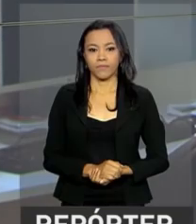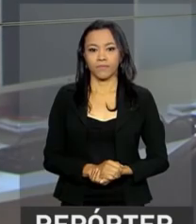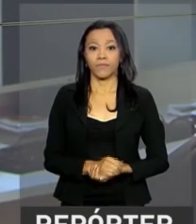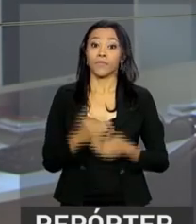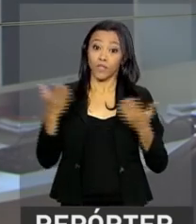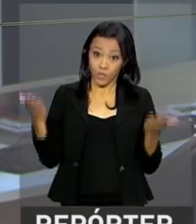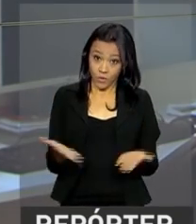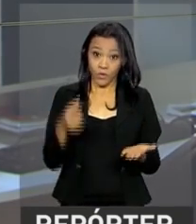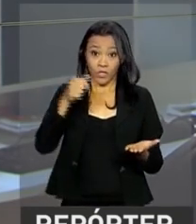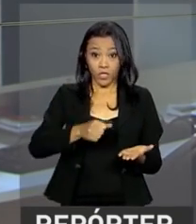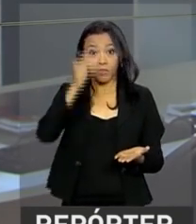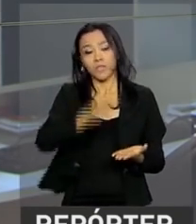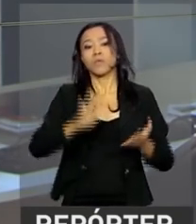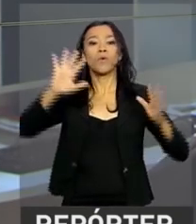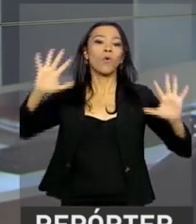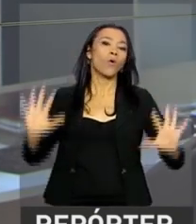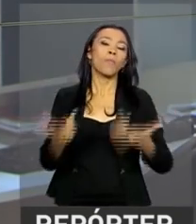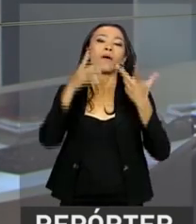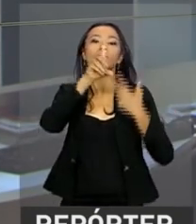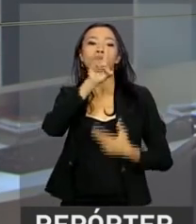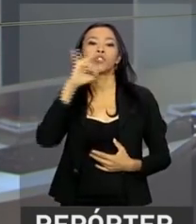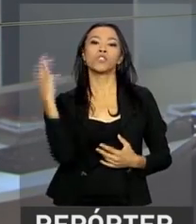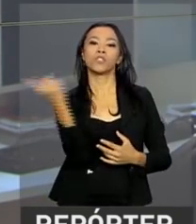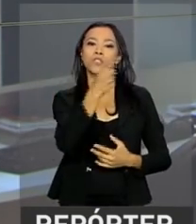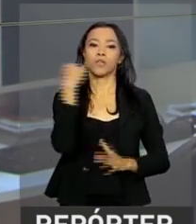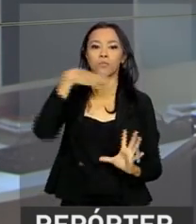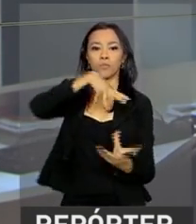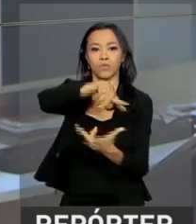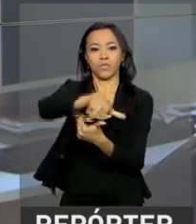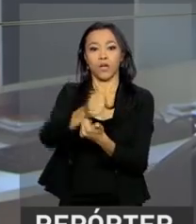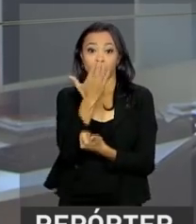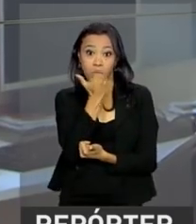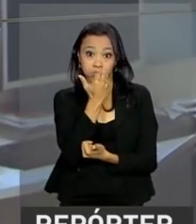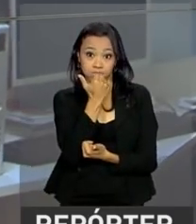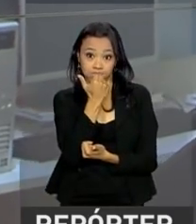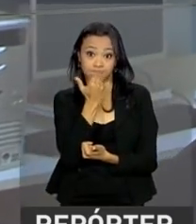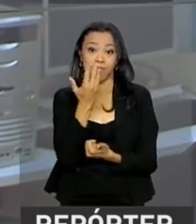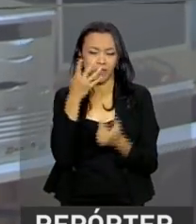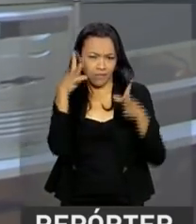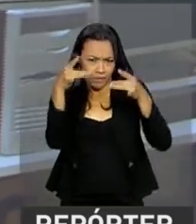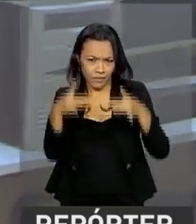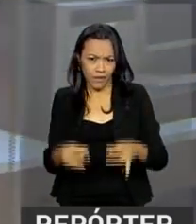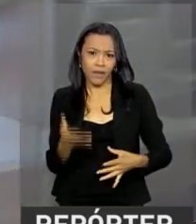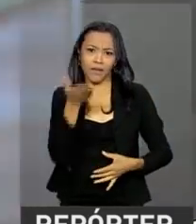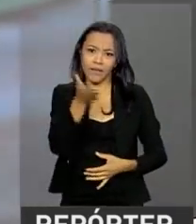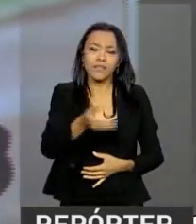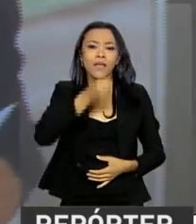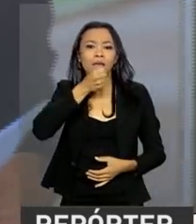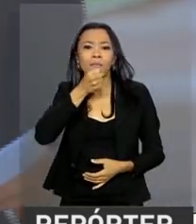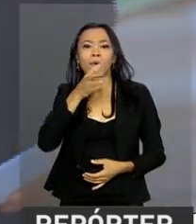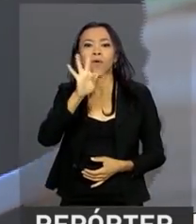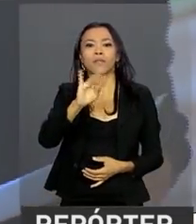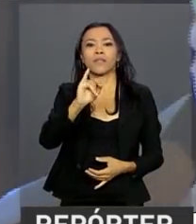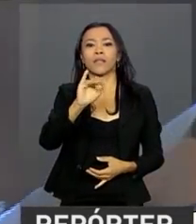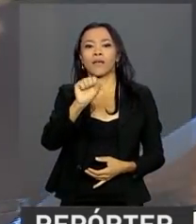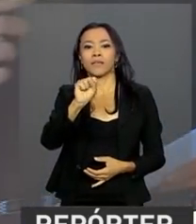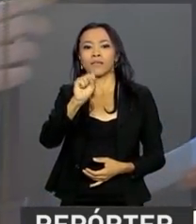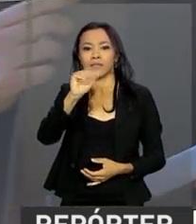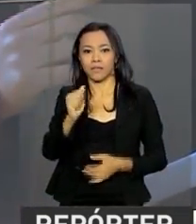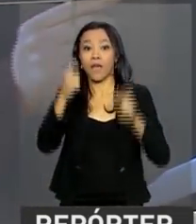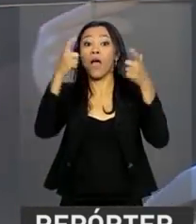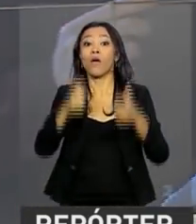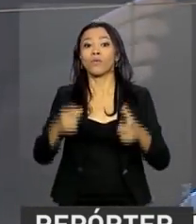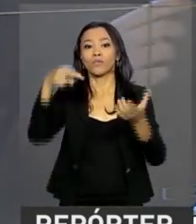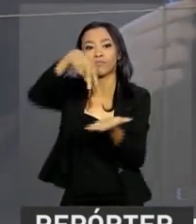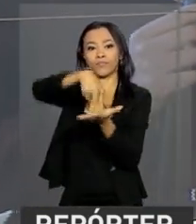E hoje aqui no Brasil é comemorado o Dia Mundial da Alimentação. Vamos saber os detalhes ao vivo com Thaísa Dias, que está no Palácio do Planalto.